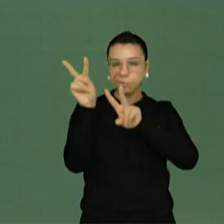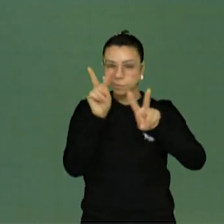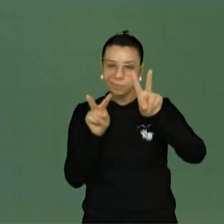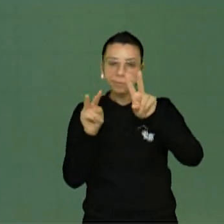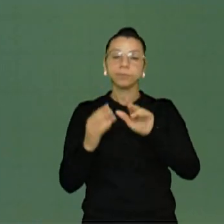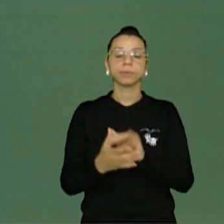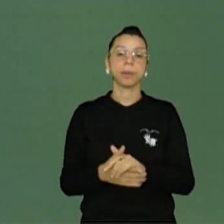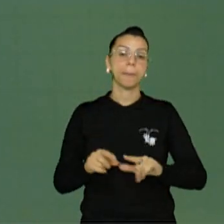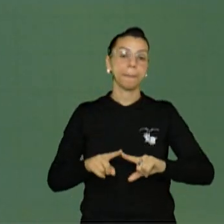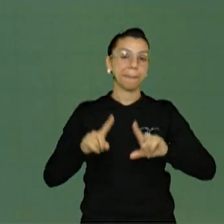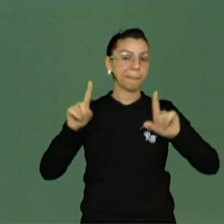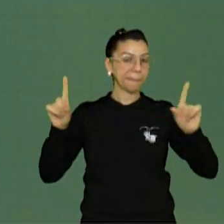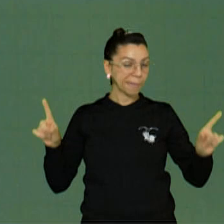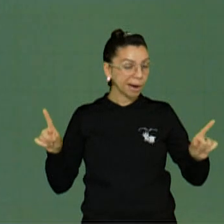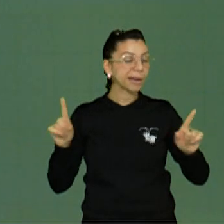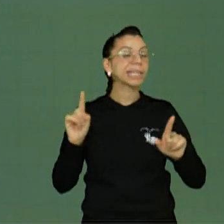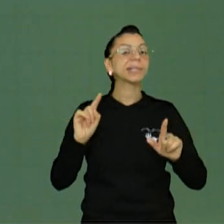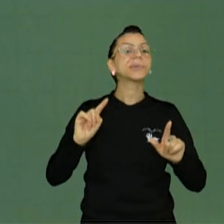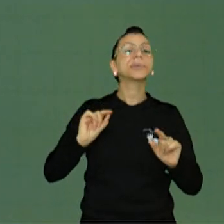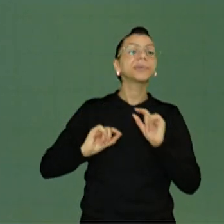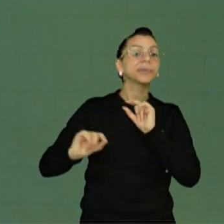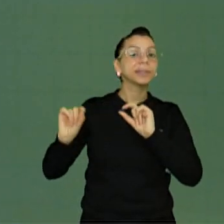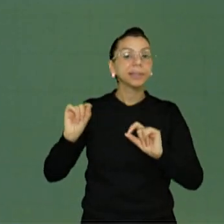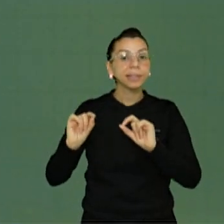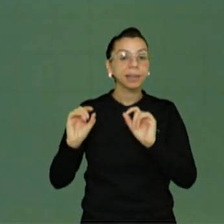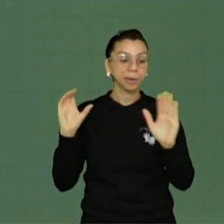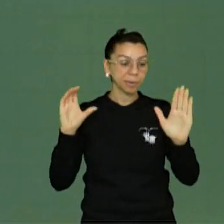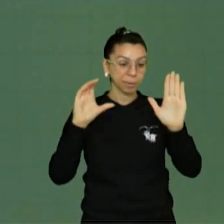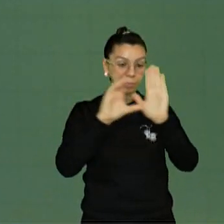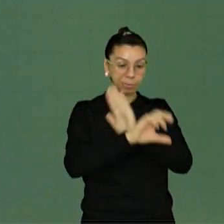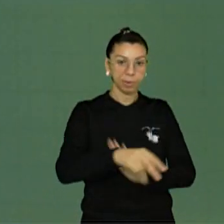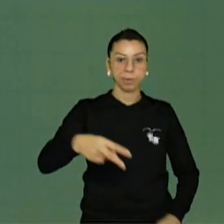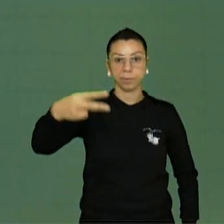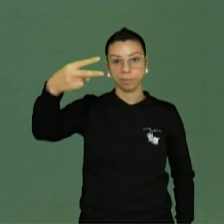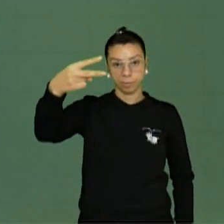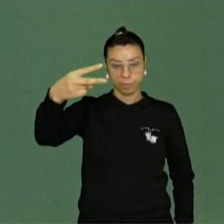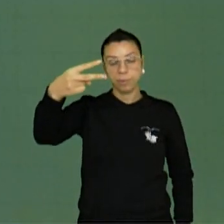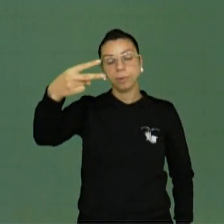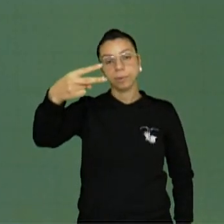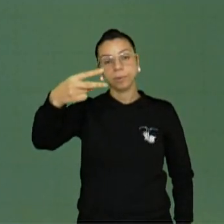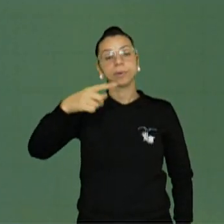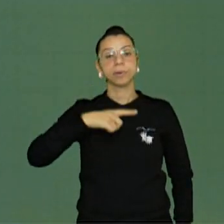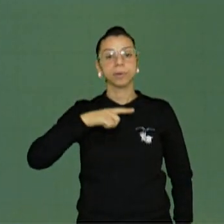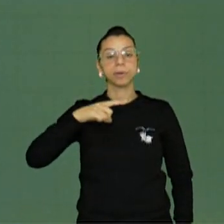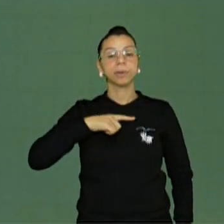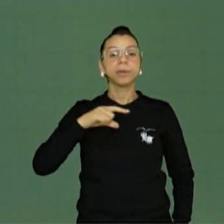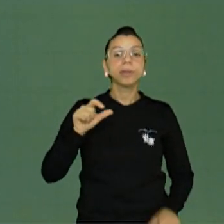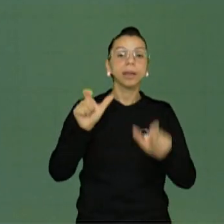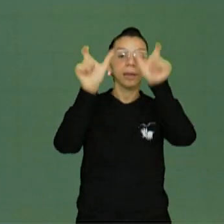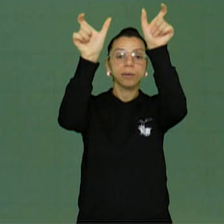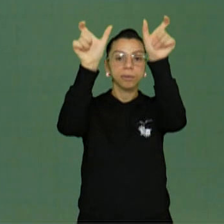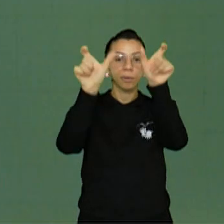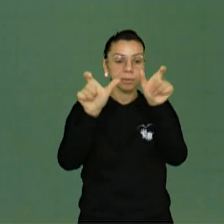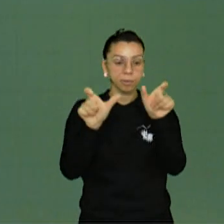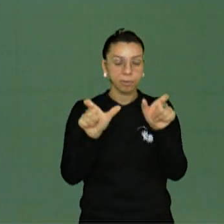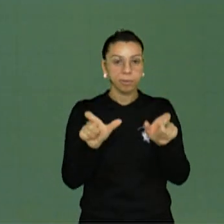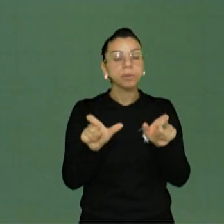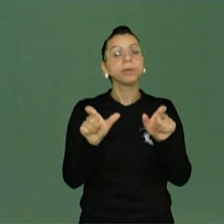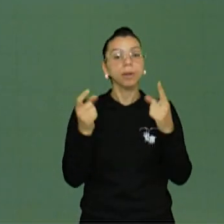tá? Mas a ideia era a propriedade 2, tá? Existem duas linhas aqui que